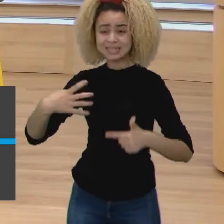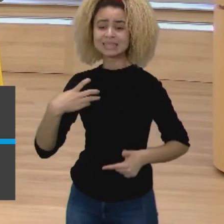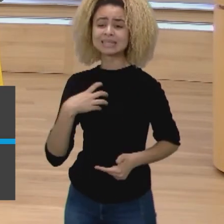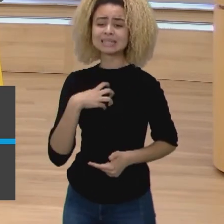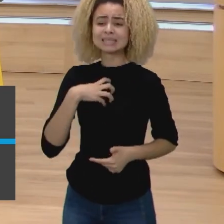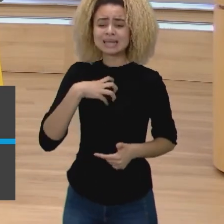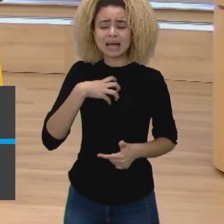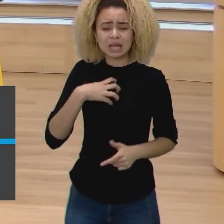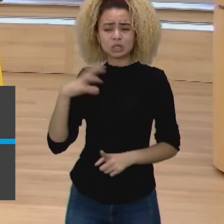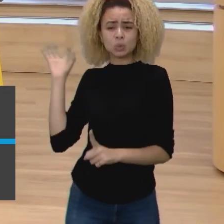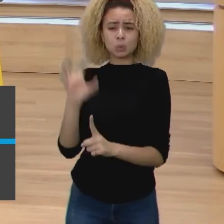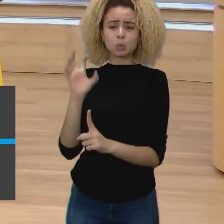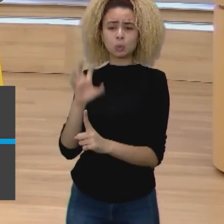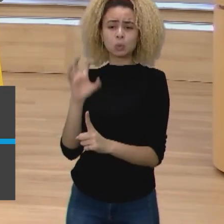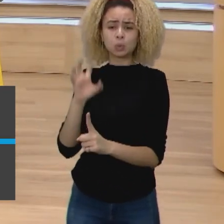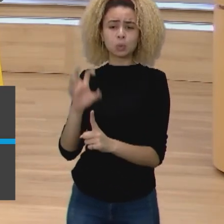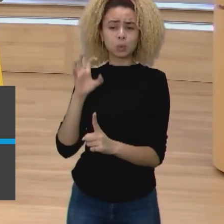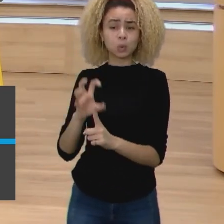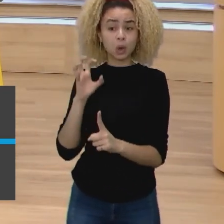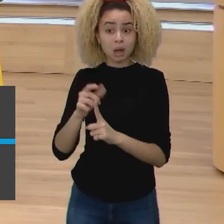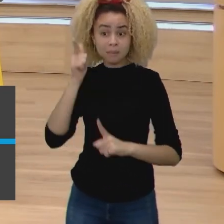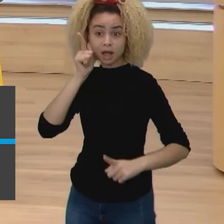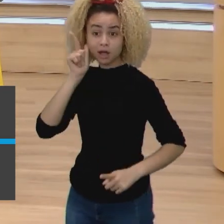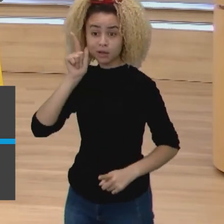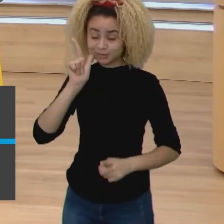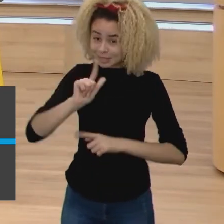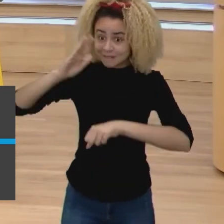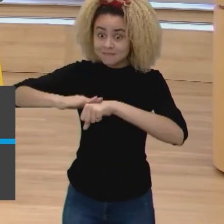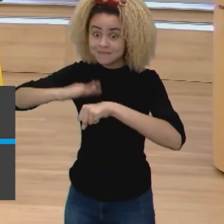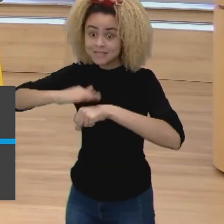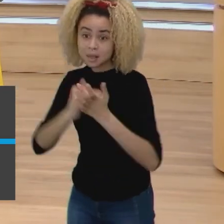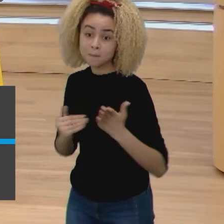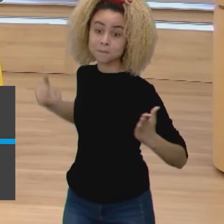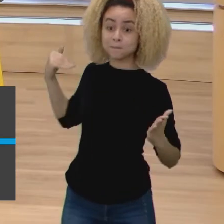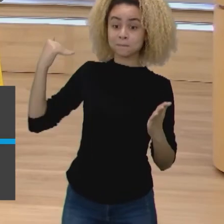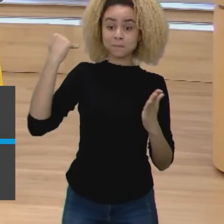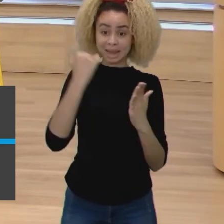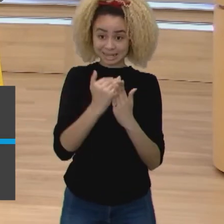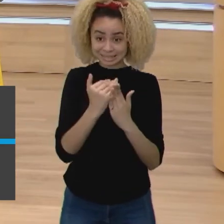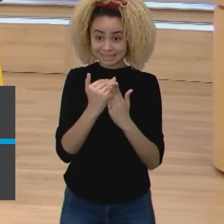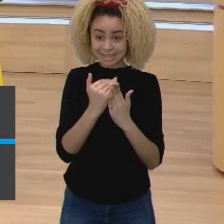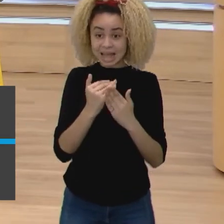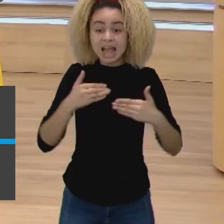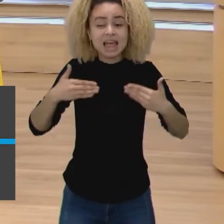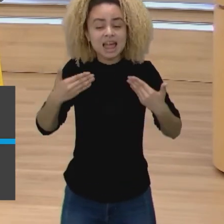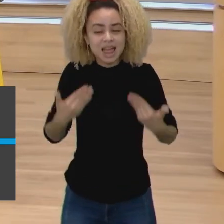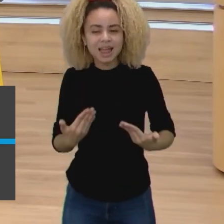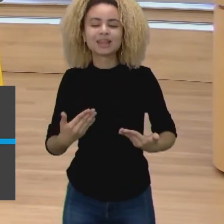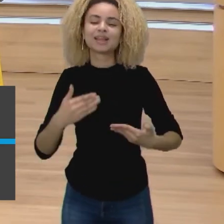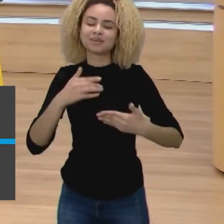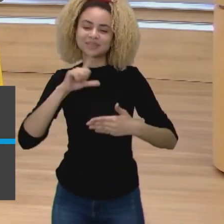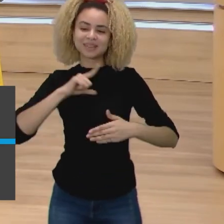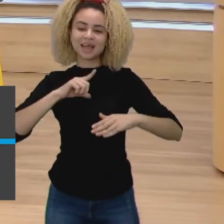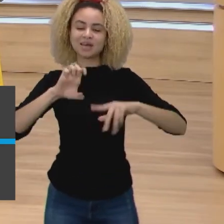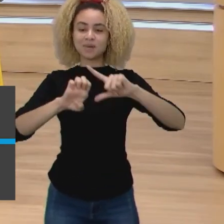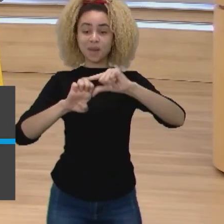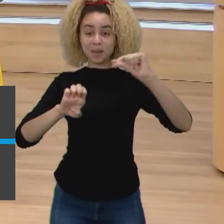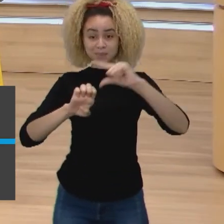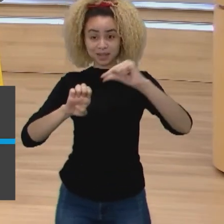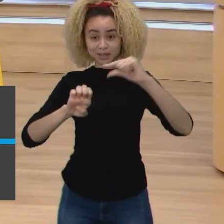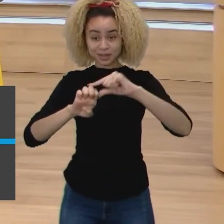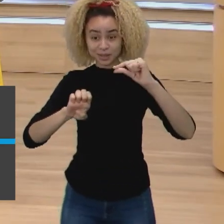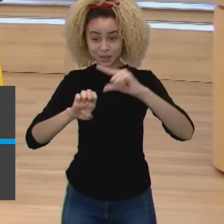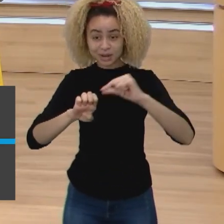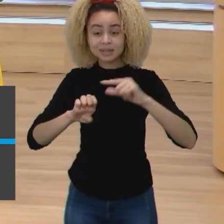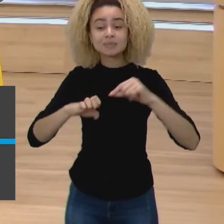internamente pressionado para ser muito produtivo. Daí entra a questão do empreendedorismo. O trabalhador ele